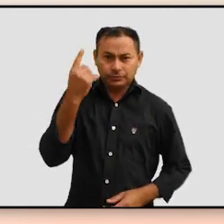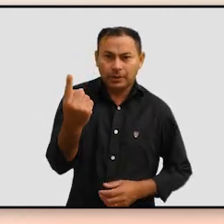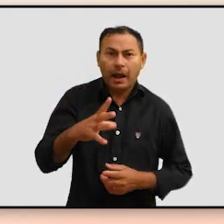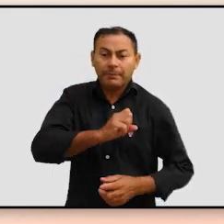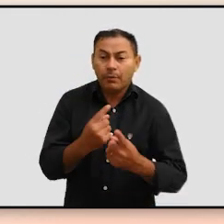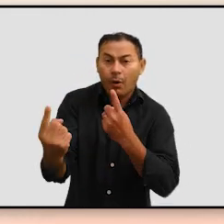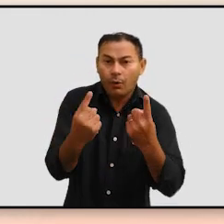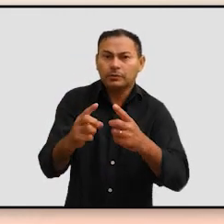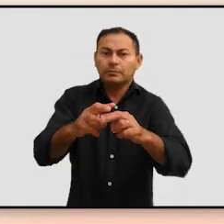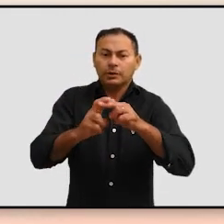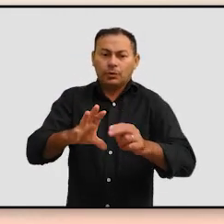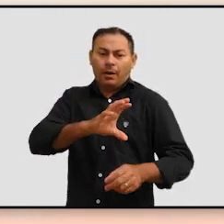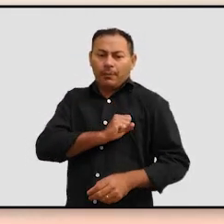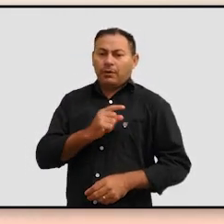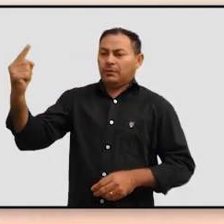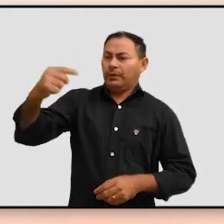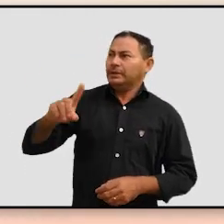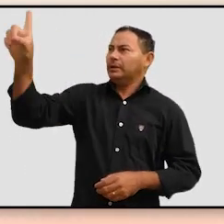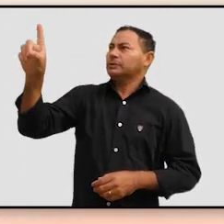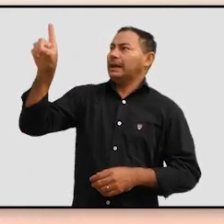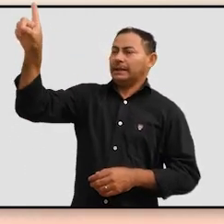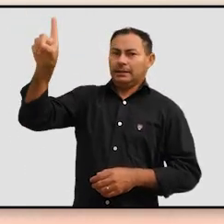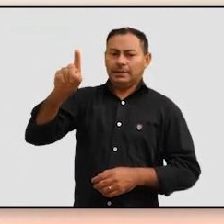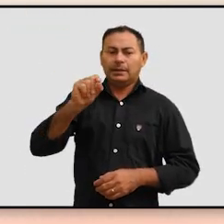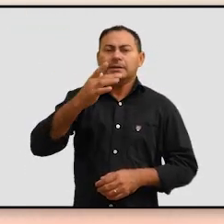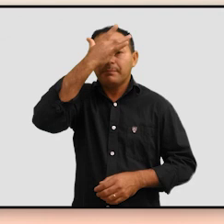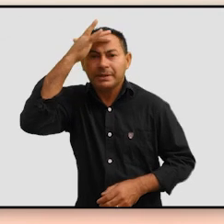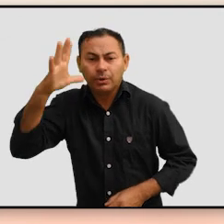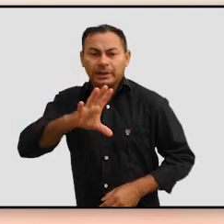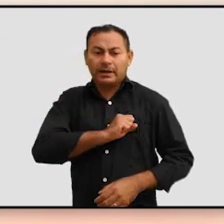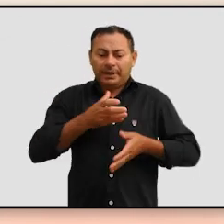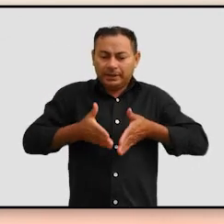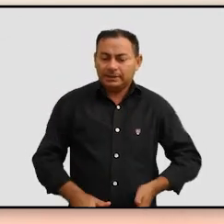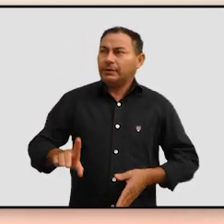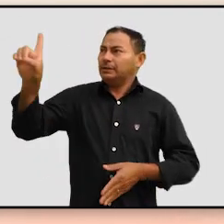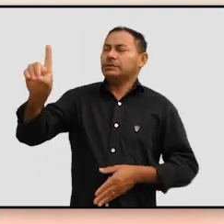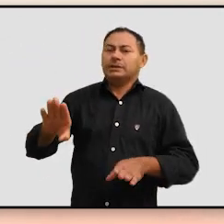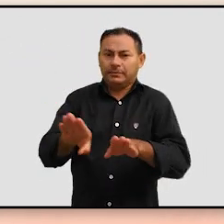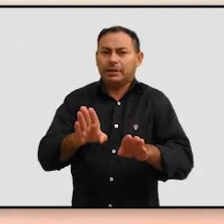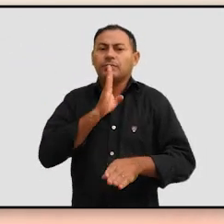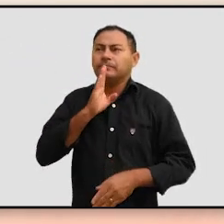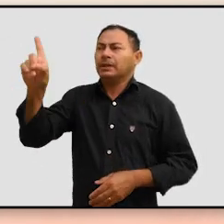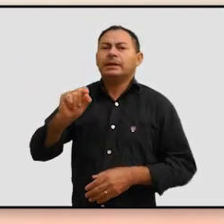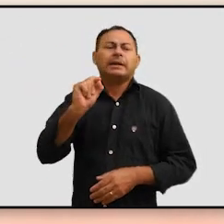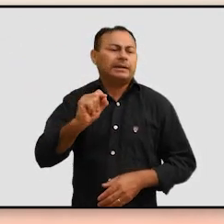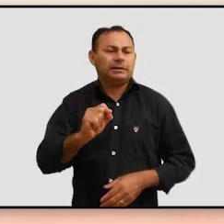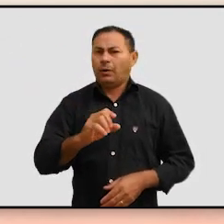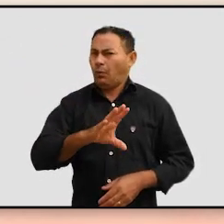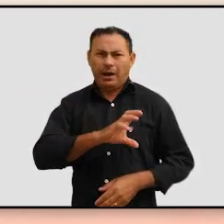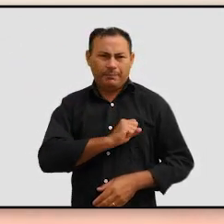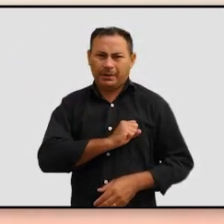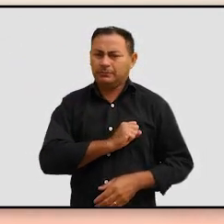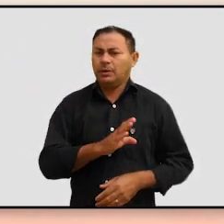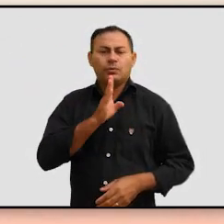Amados, amemos uns aos outros, pois o amor procede de Deus. Aquele que ama é nascido de Deus e conhece a Deus. Quem não